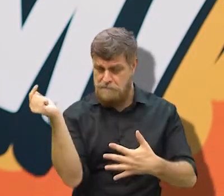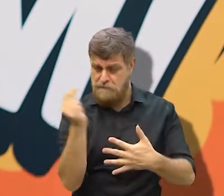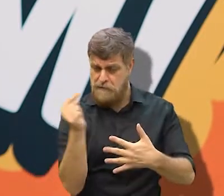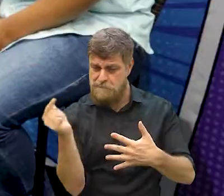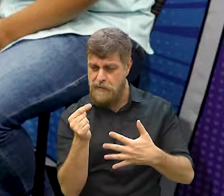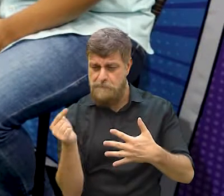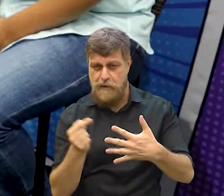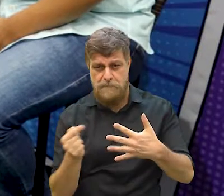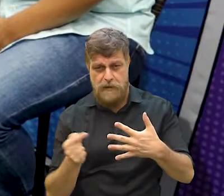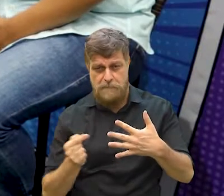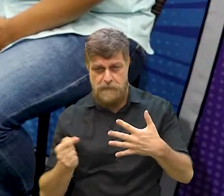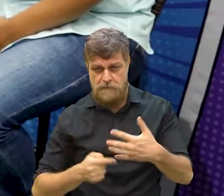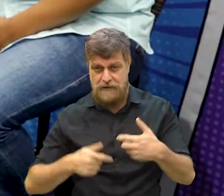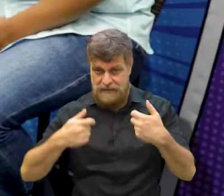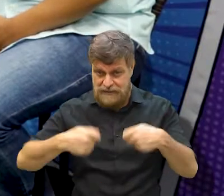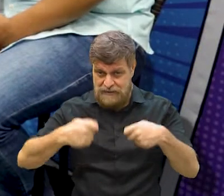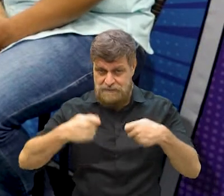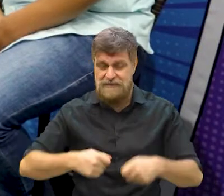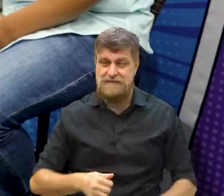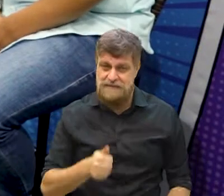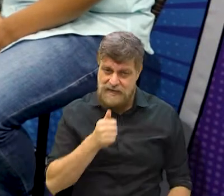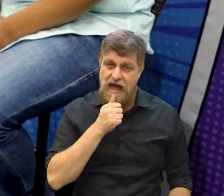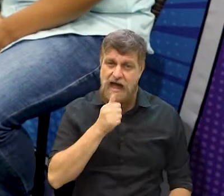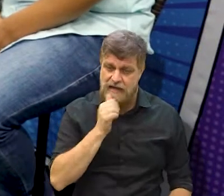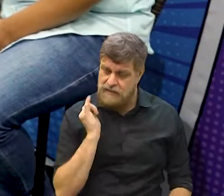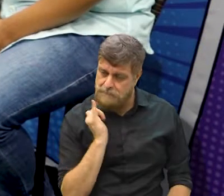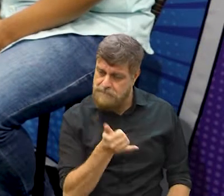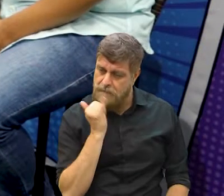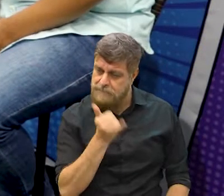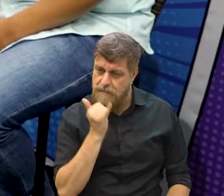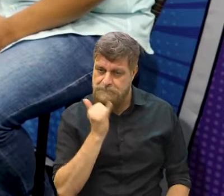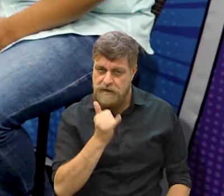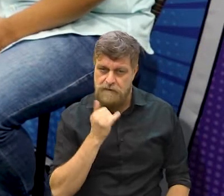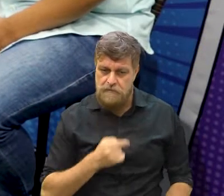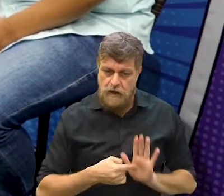que deve ser trazido ainda?